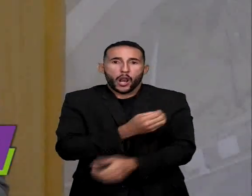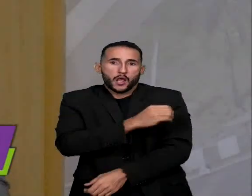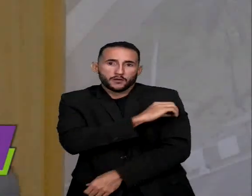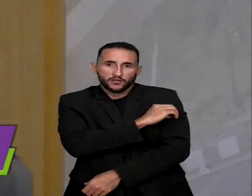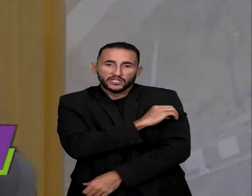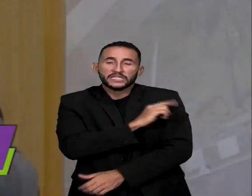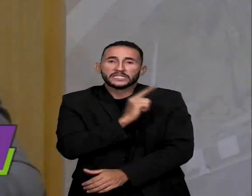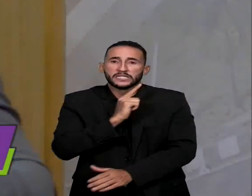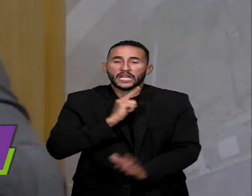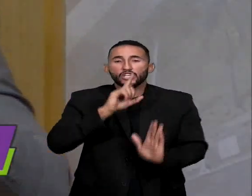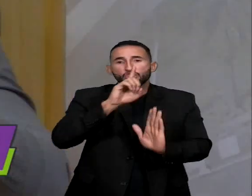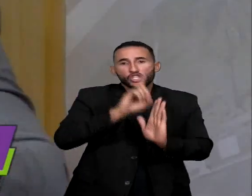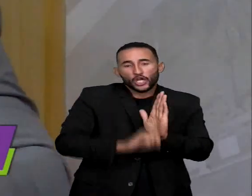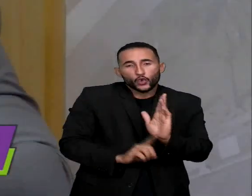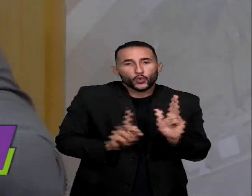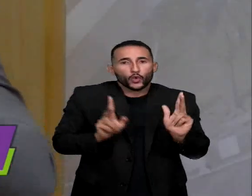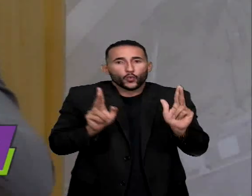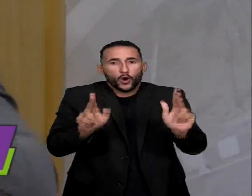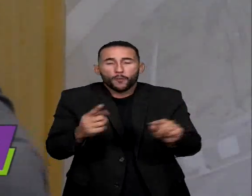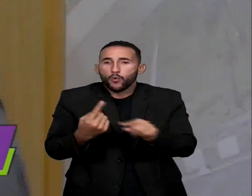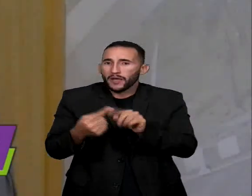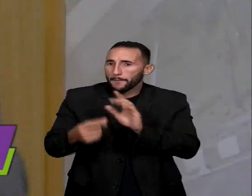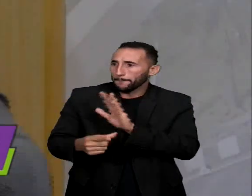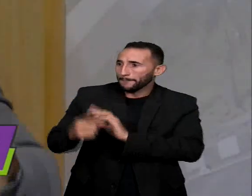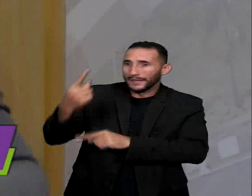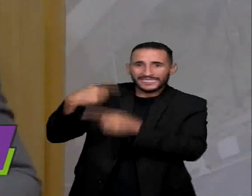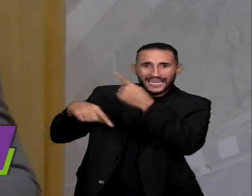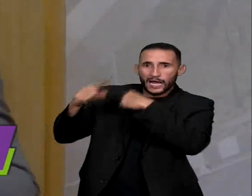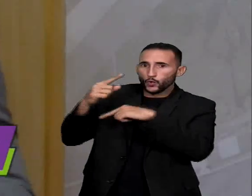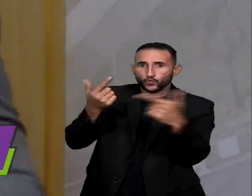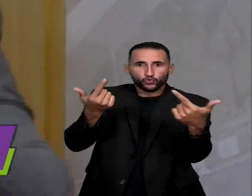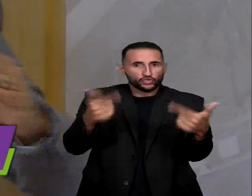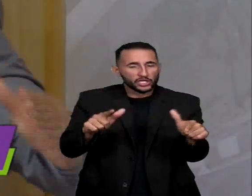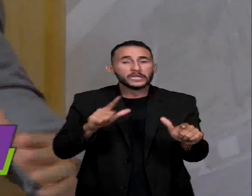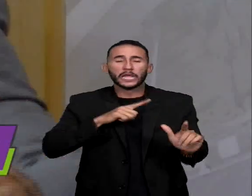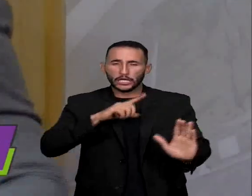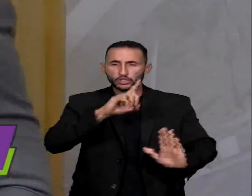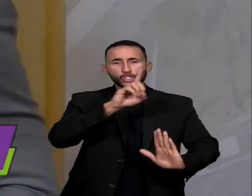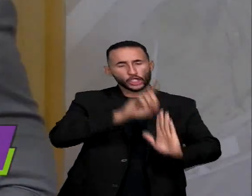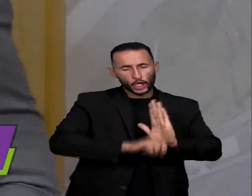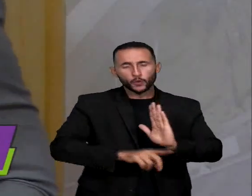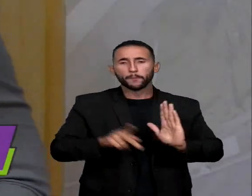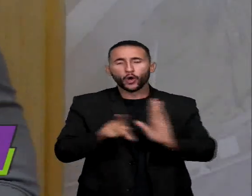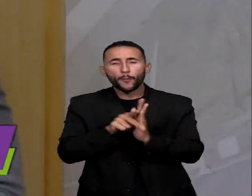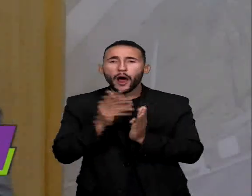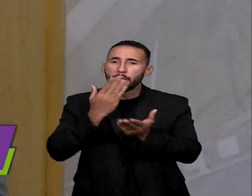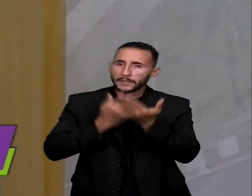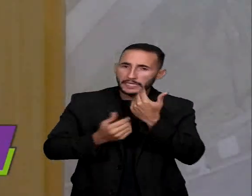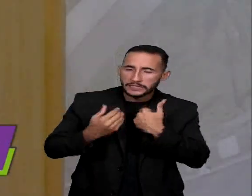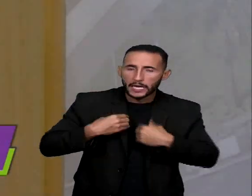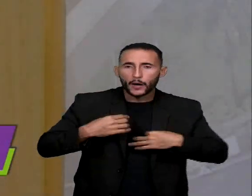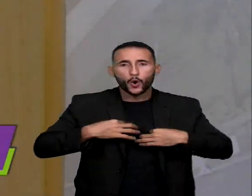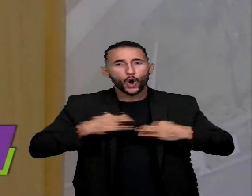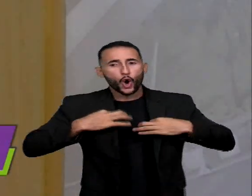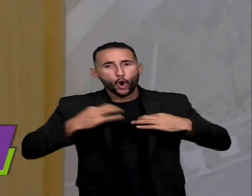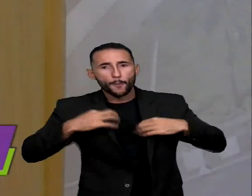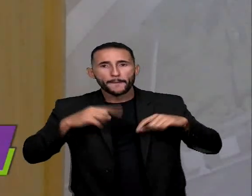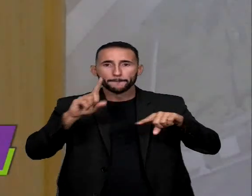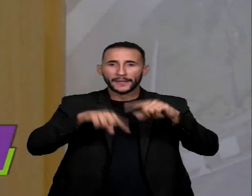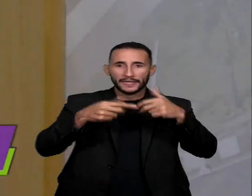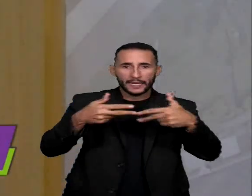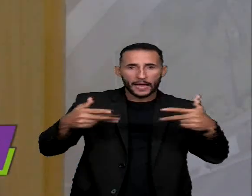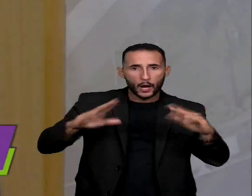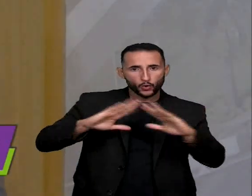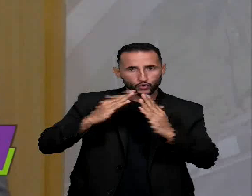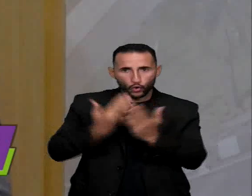antes de uniforme de material de alimentação né no mesmo padrão das escolas matriculadas regularmente nas